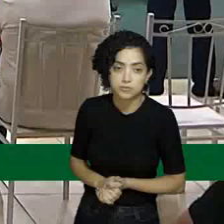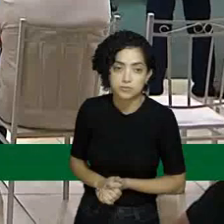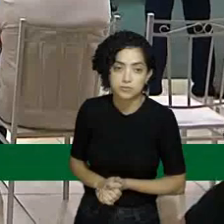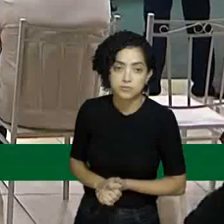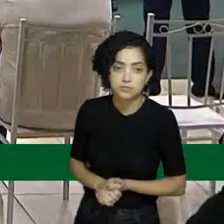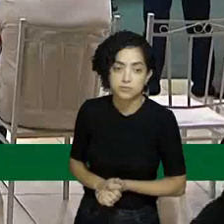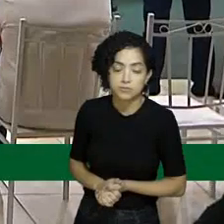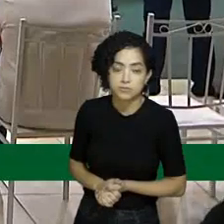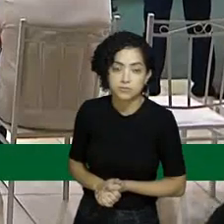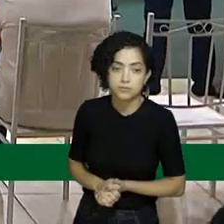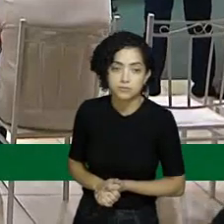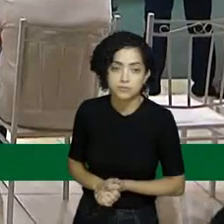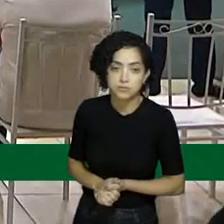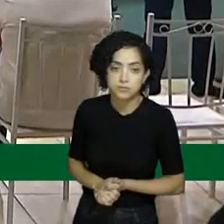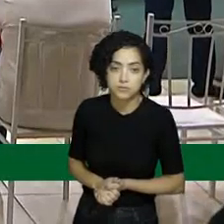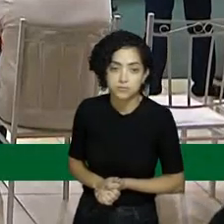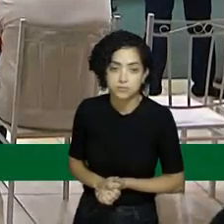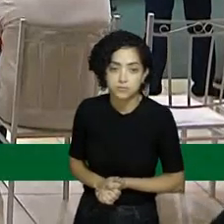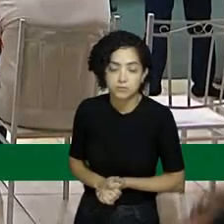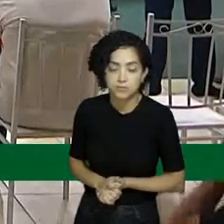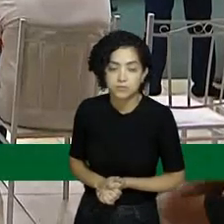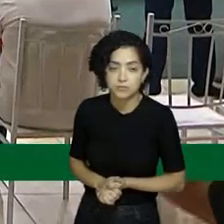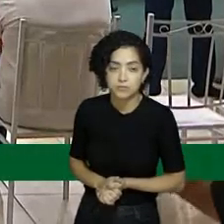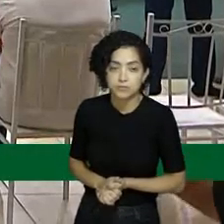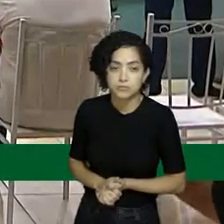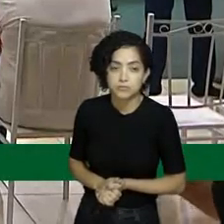Este está sobrando.